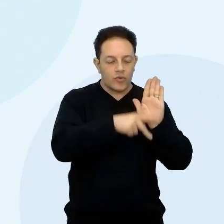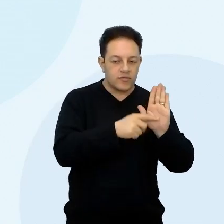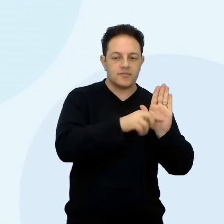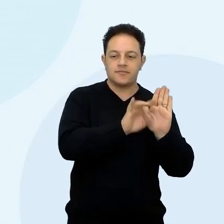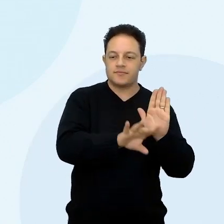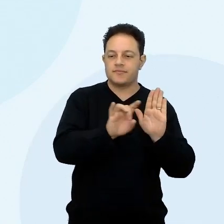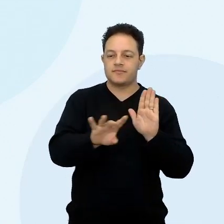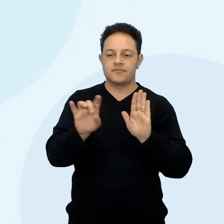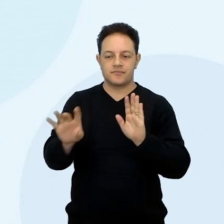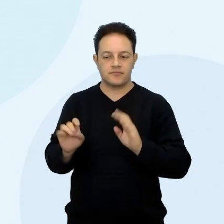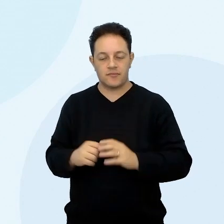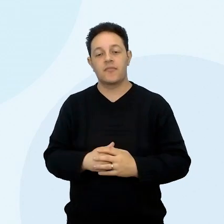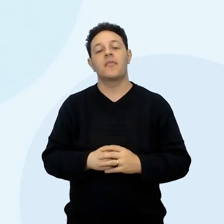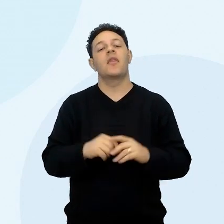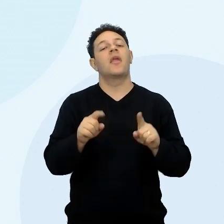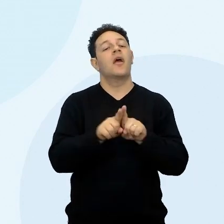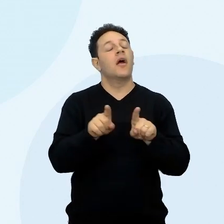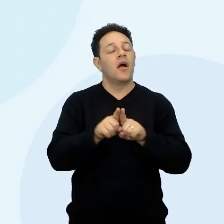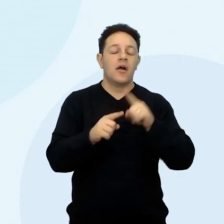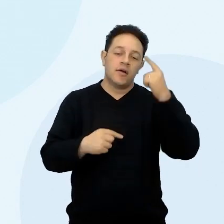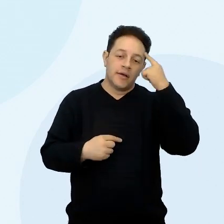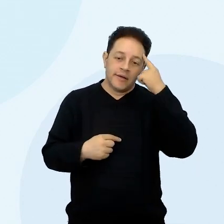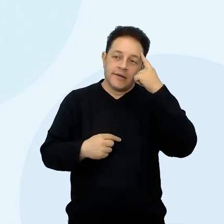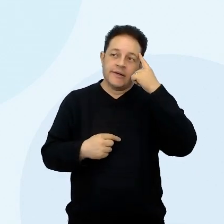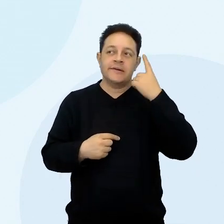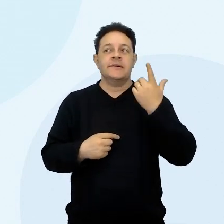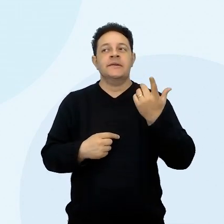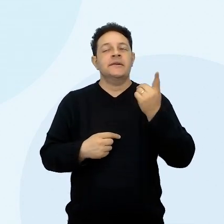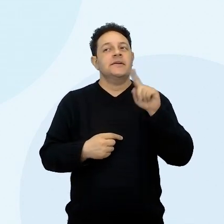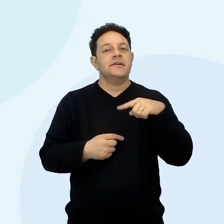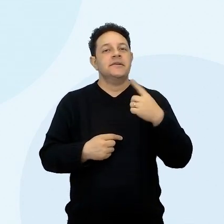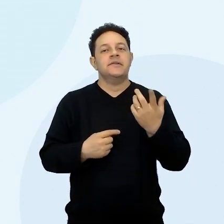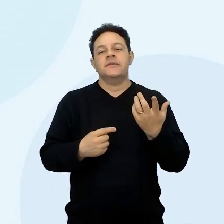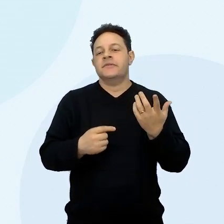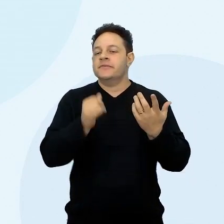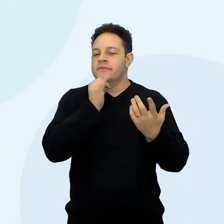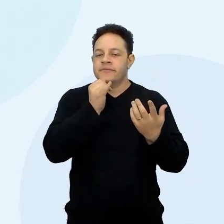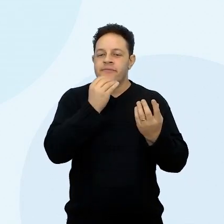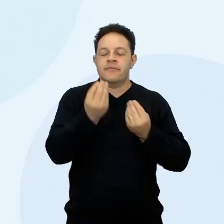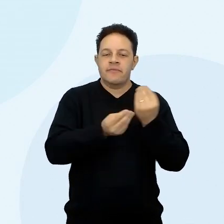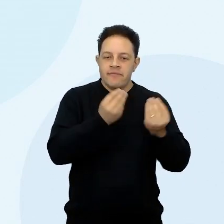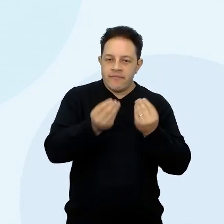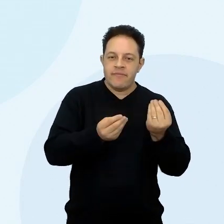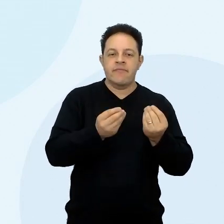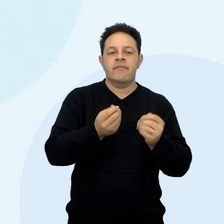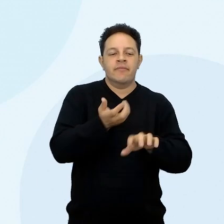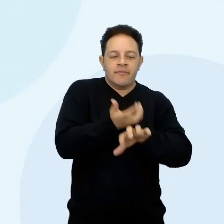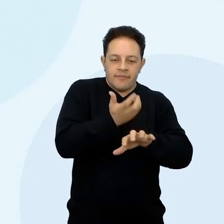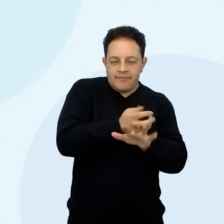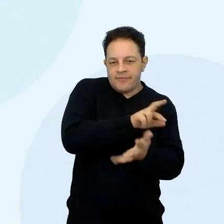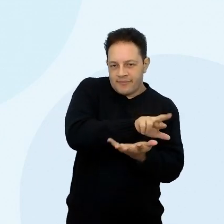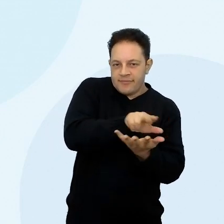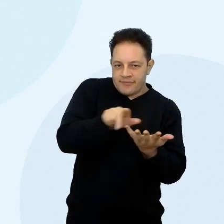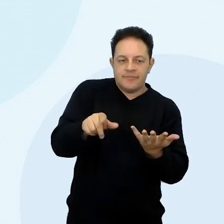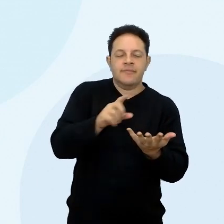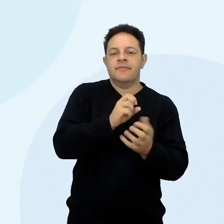projetos e tendo em vista, né, essa questão transdisciplinar que você já acabou de